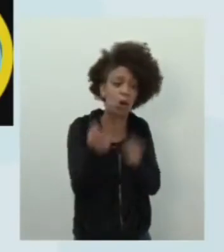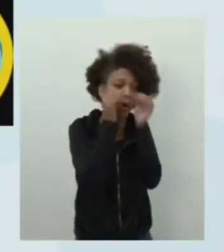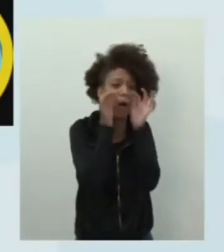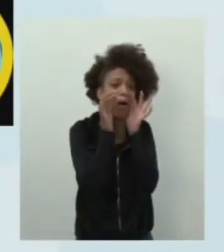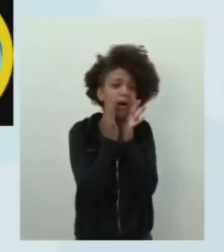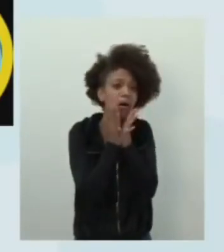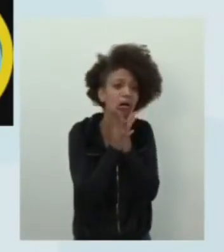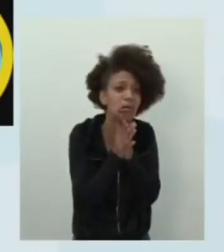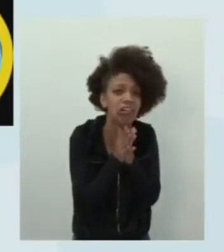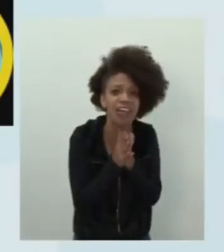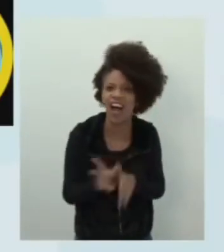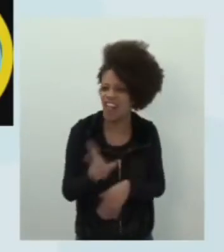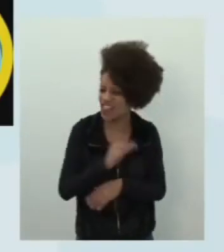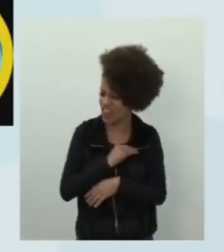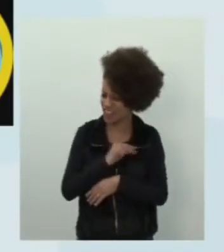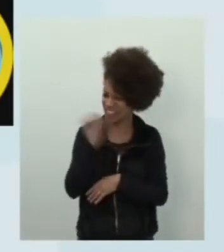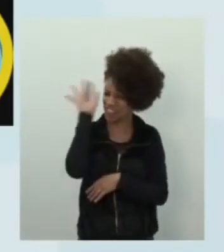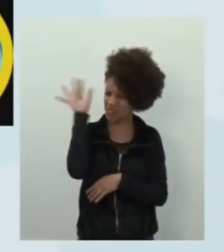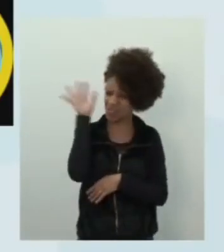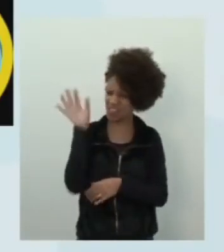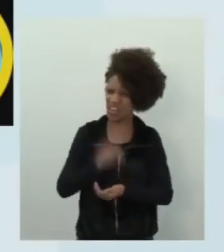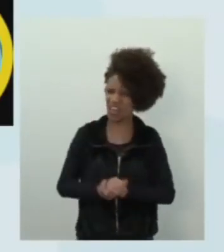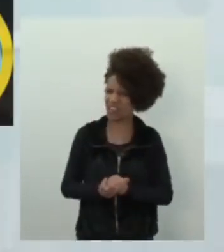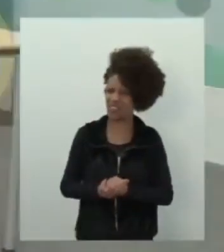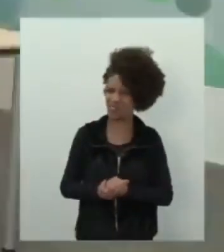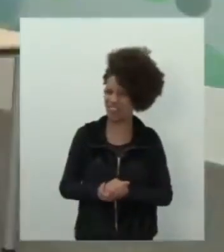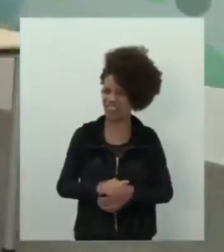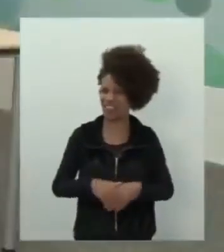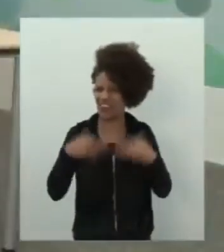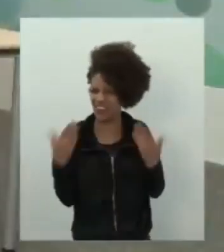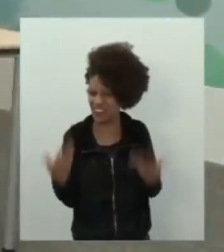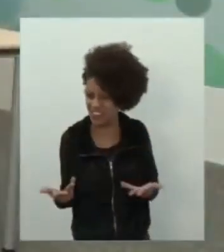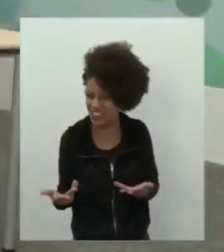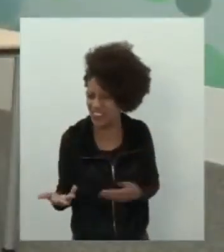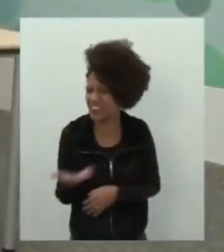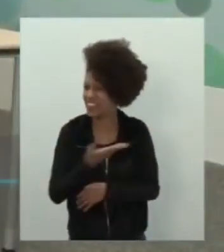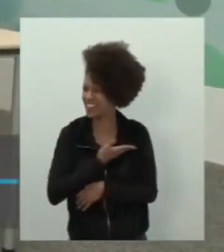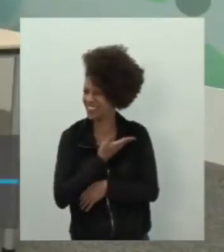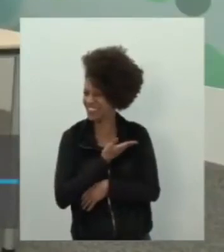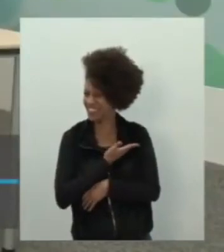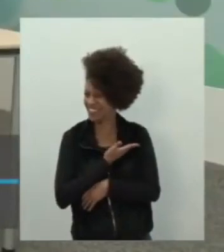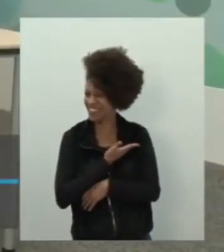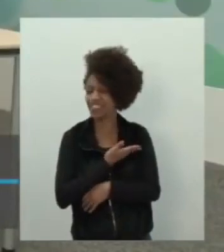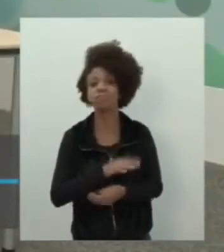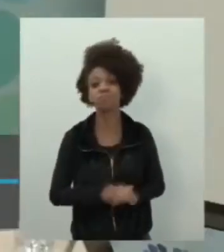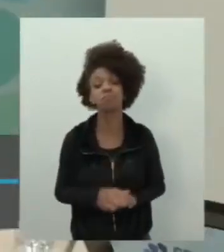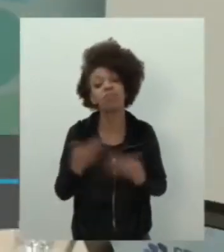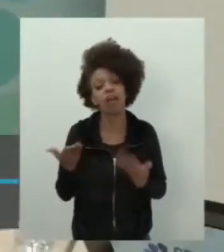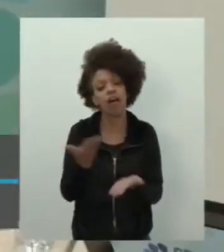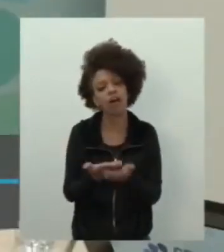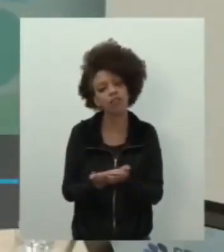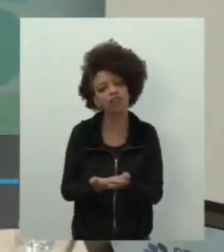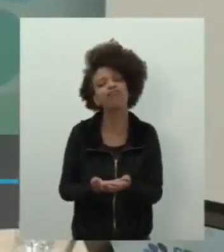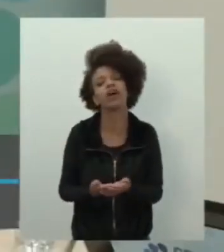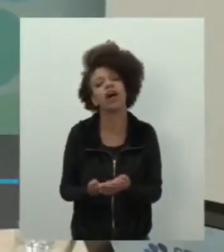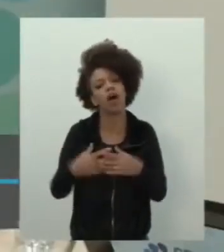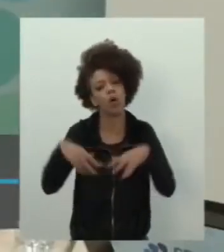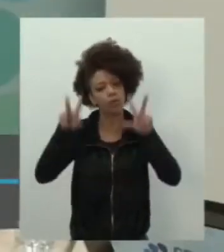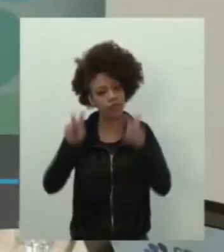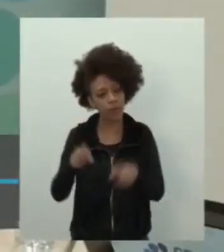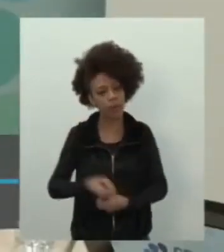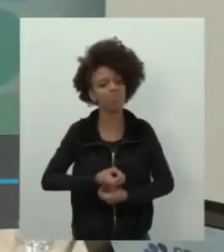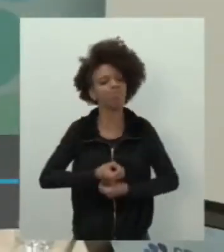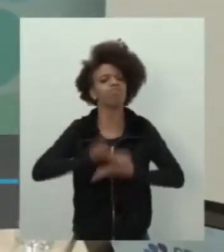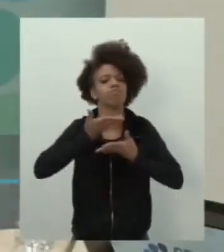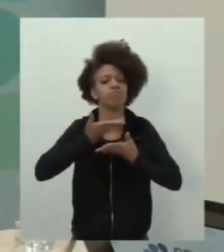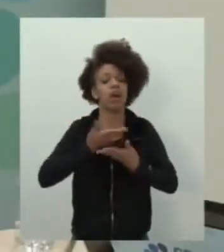triste. Nossa, olha como eu pensei. É isso aí, cantiga de amigo. Então, gente, olha só. Essa foi a aula de hoje. Falamos um pouquinho sobre trovadorismo, uma aula